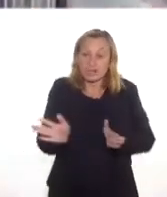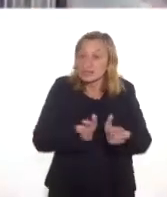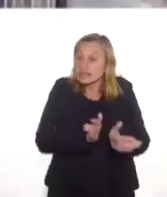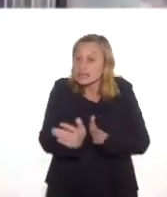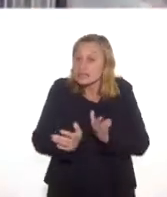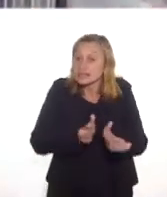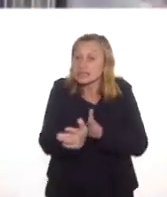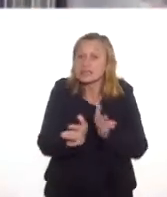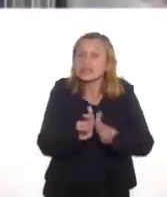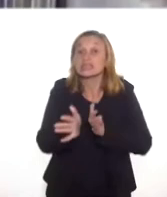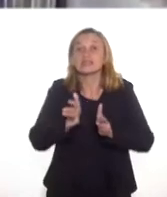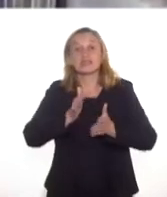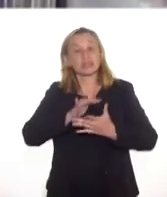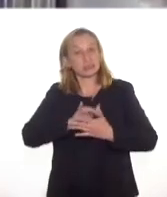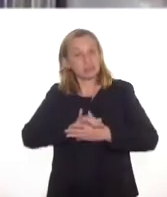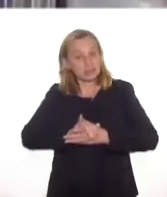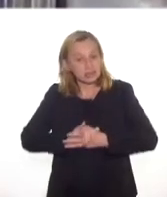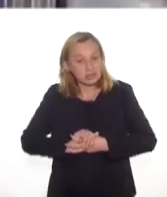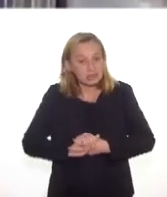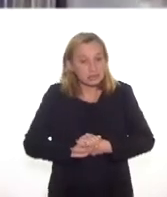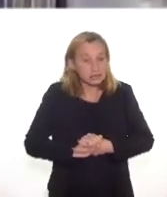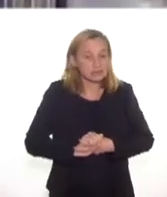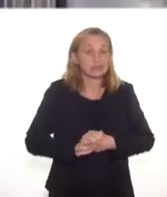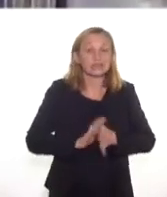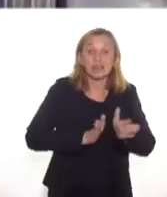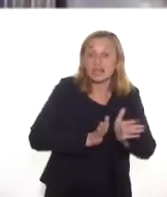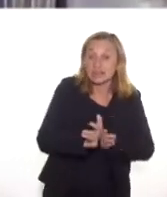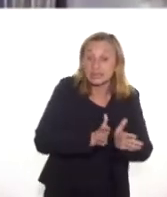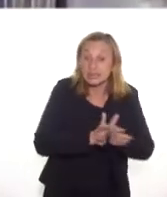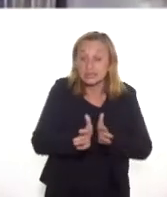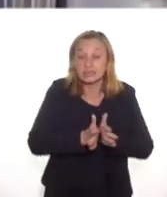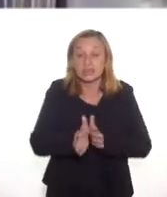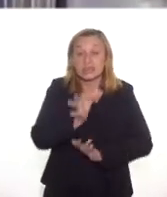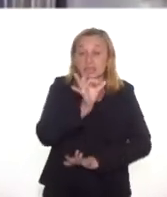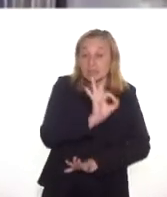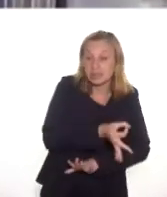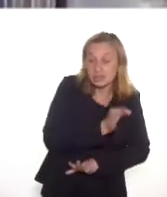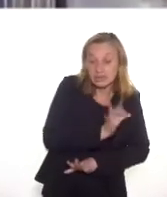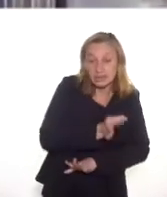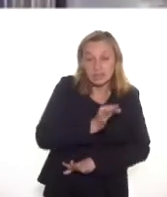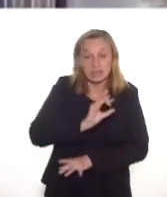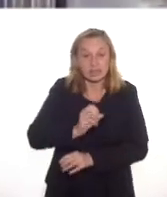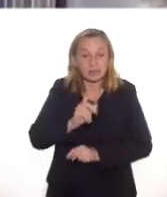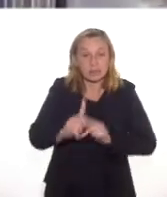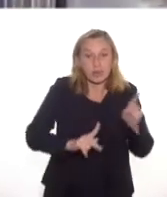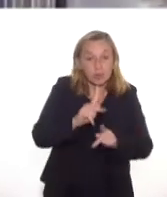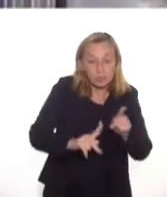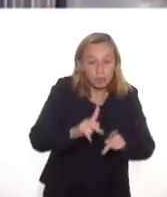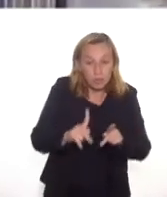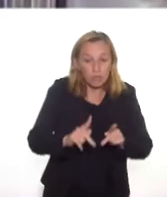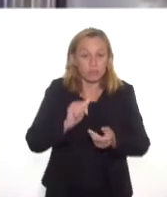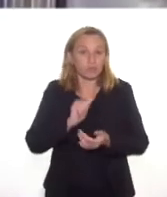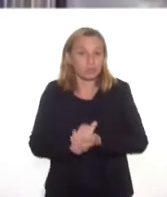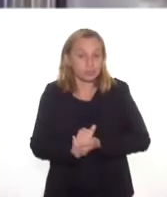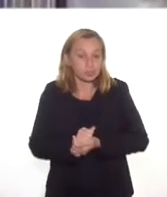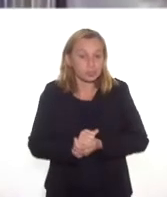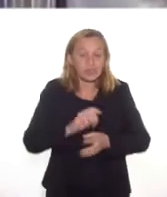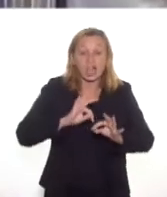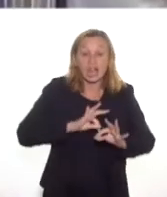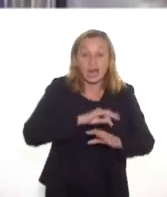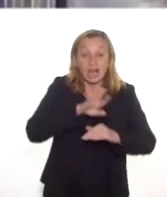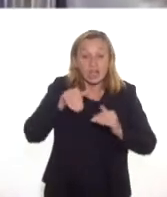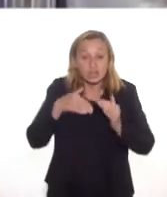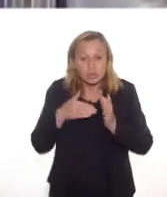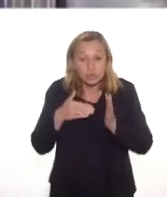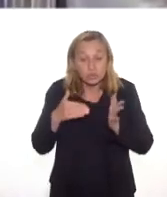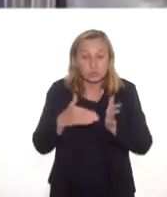acessíveis, acessíveis, de acessibilidade garantida exatamente para a população em relação a tudo aquilo que possa